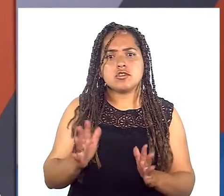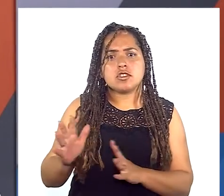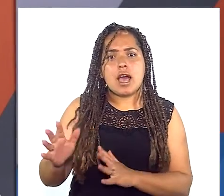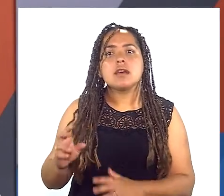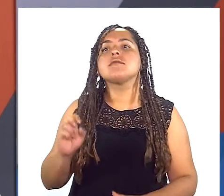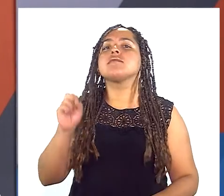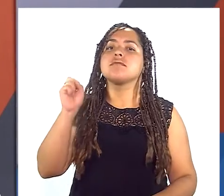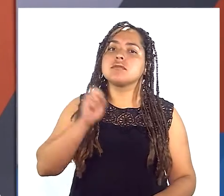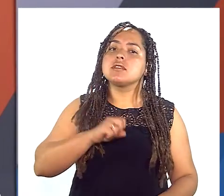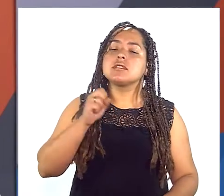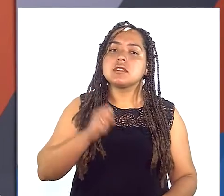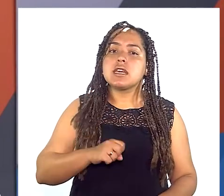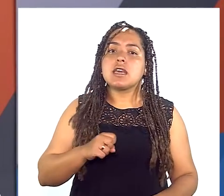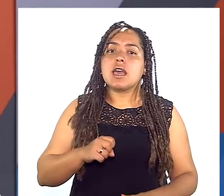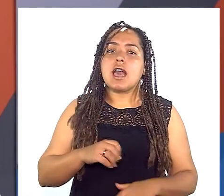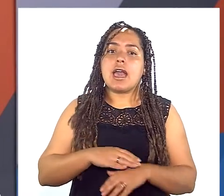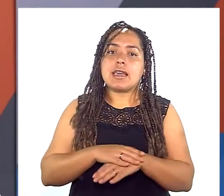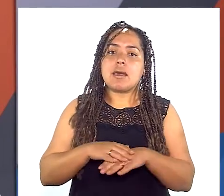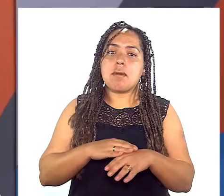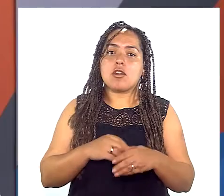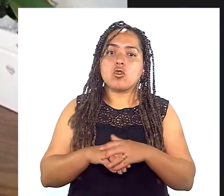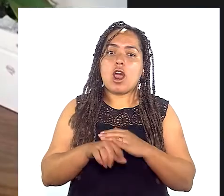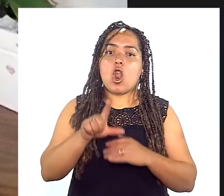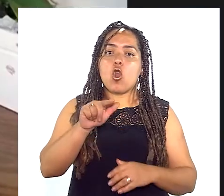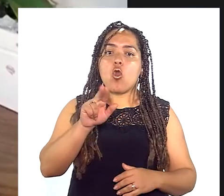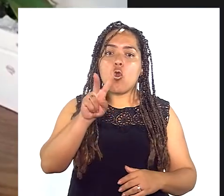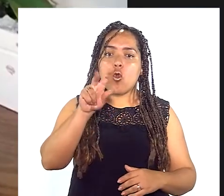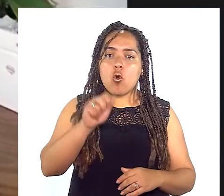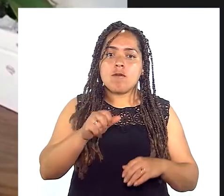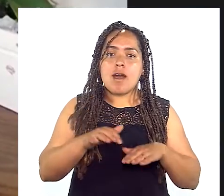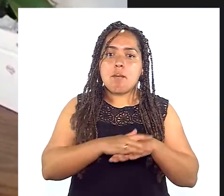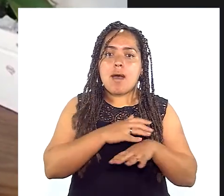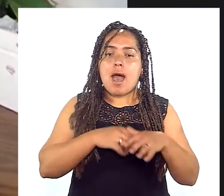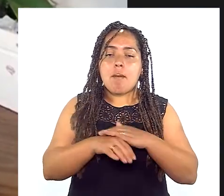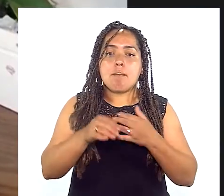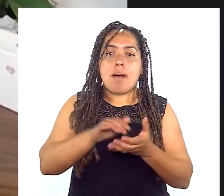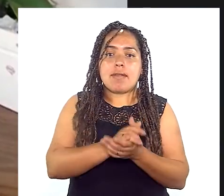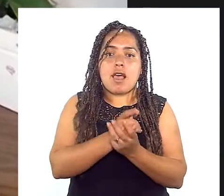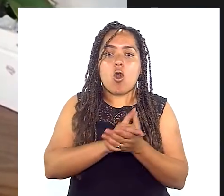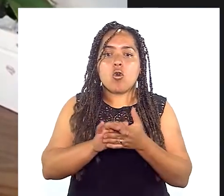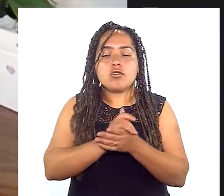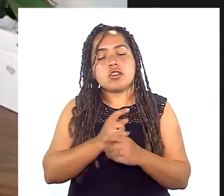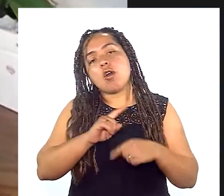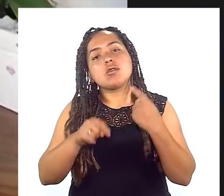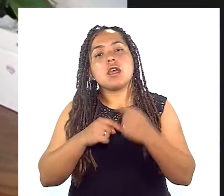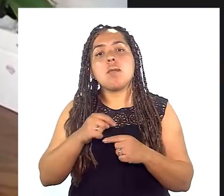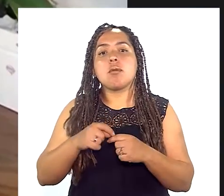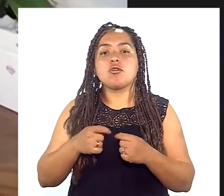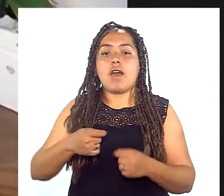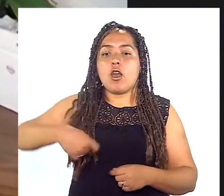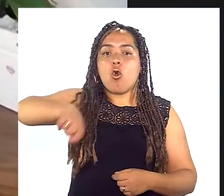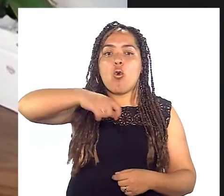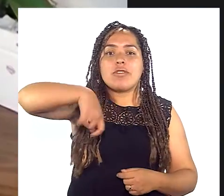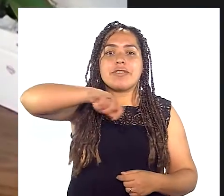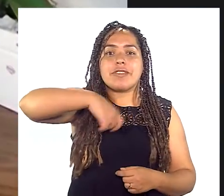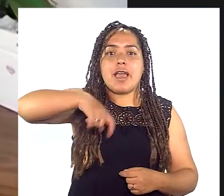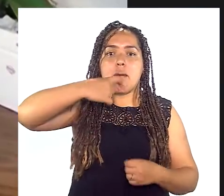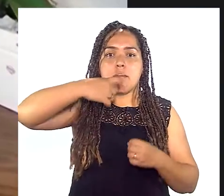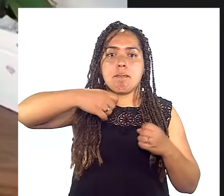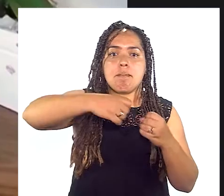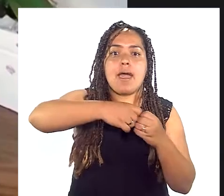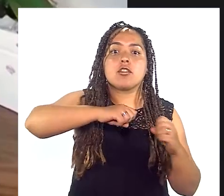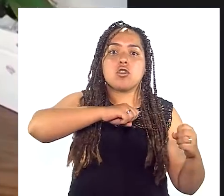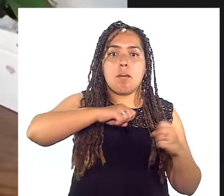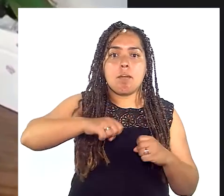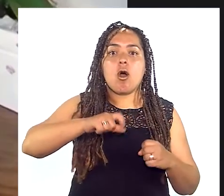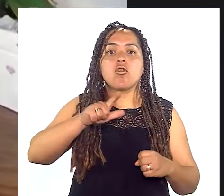uma camada, não é isso? Você já ouviu falar? Sim, a gente fala que é queimadura em luva, né? Tanto em adultos quanto criança, que você passa o álcool gel na mão